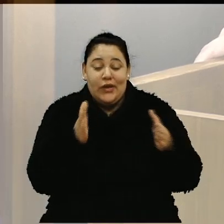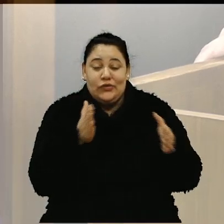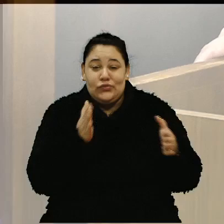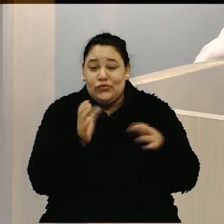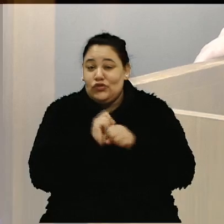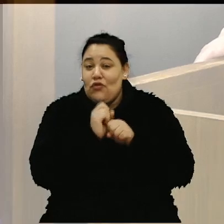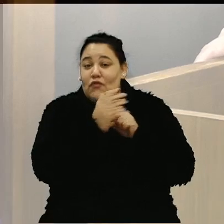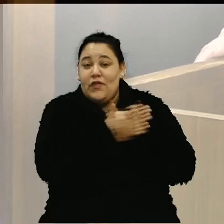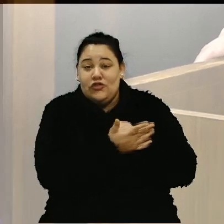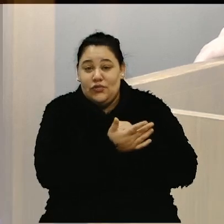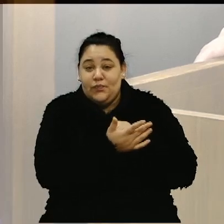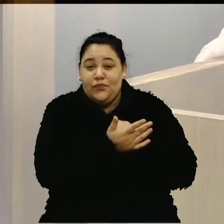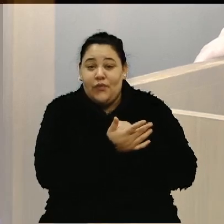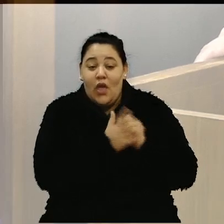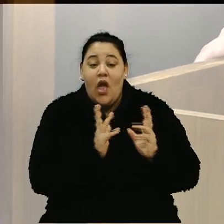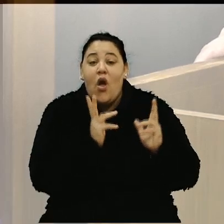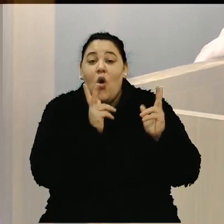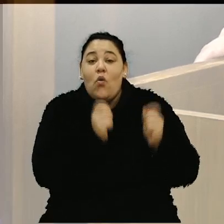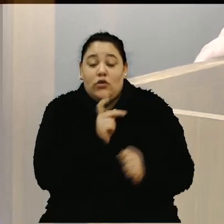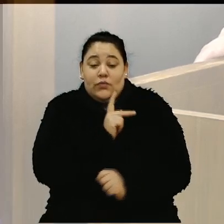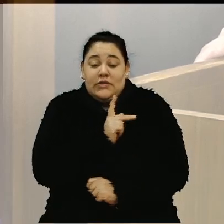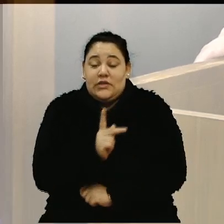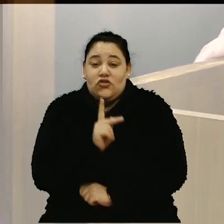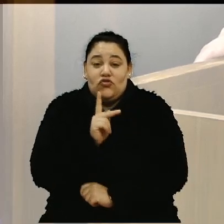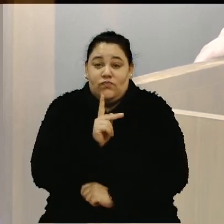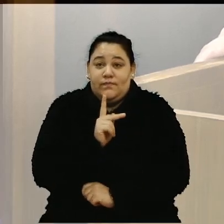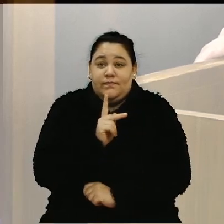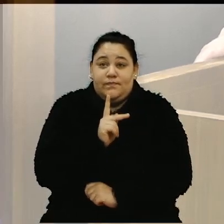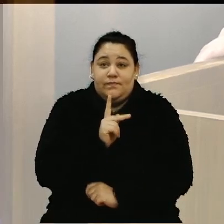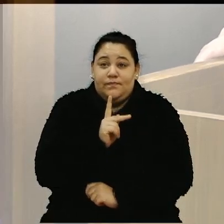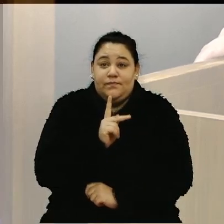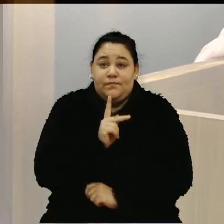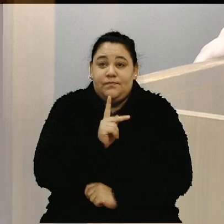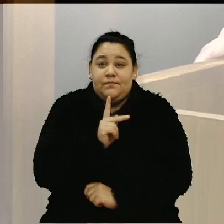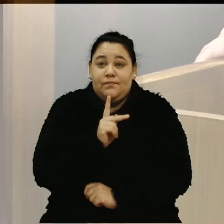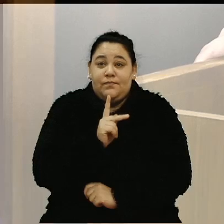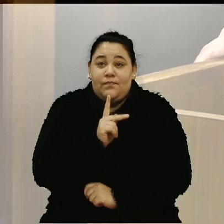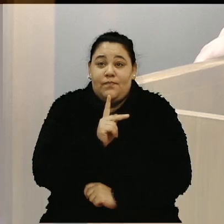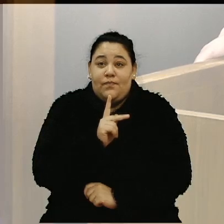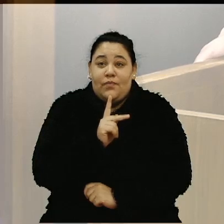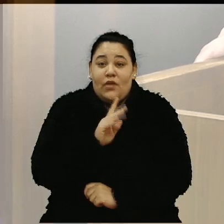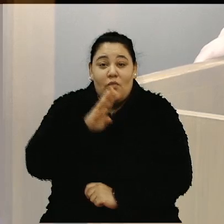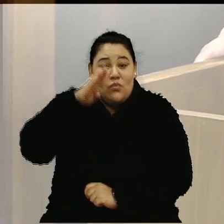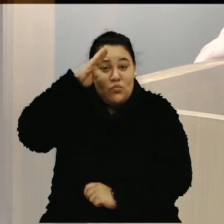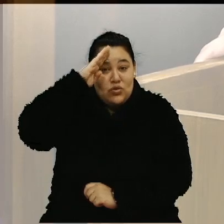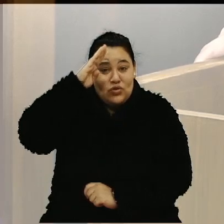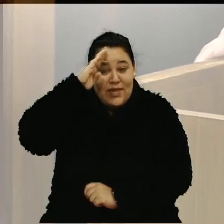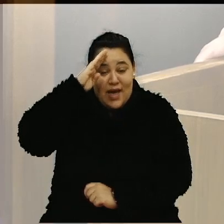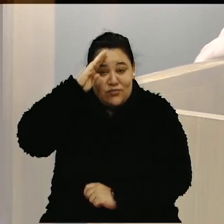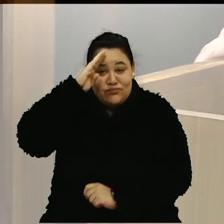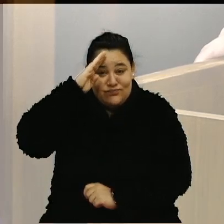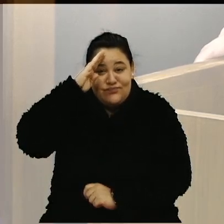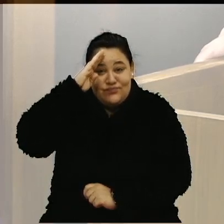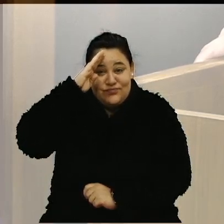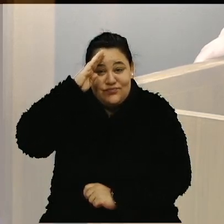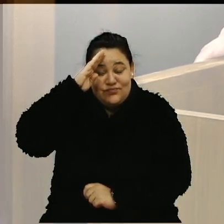tem coisas que estão além dos partidos. E a preocupação com as pessoas do nosso estado está acima